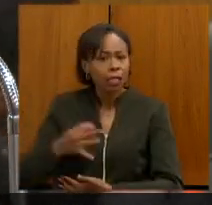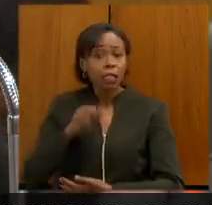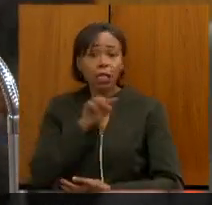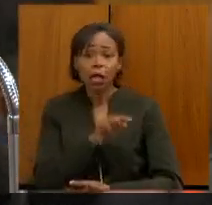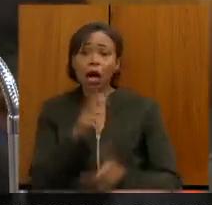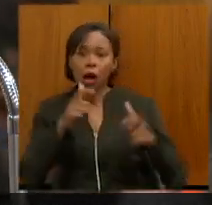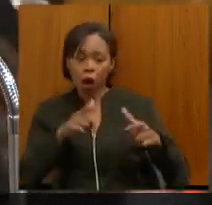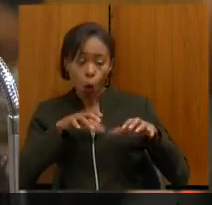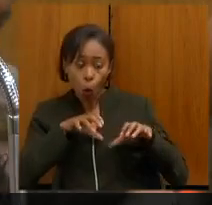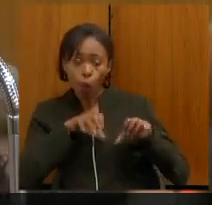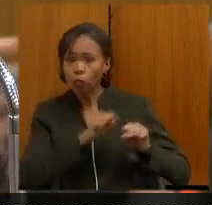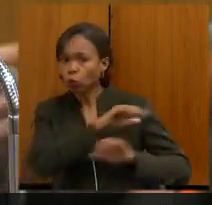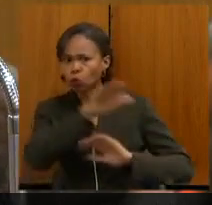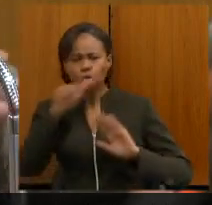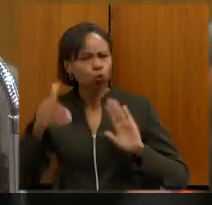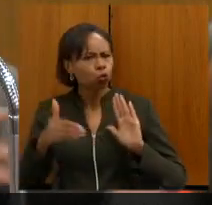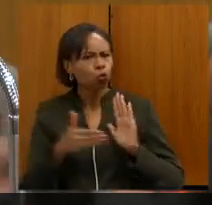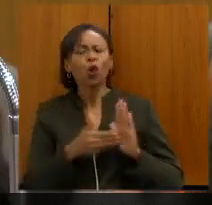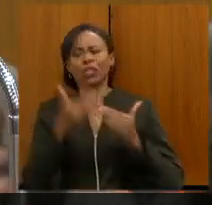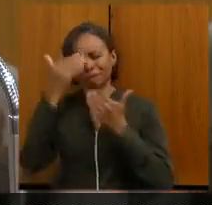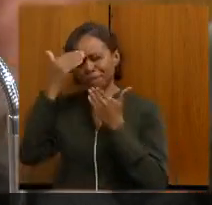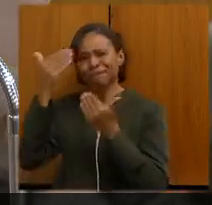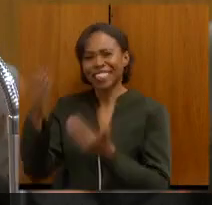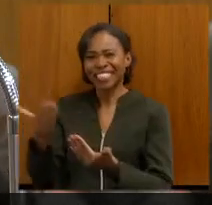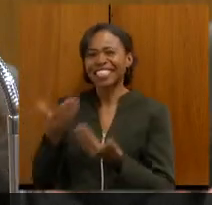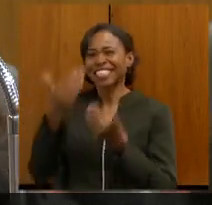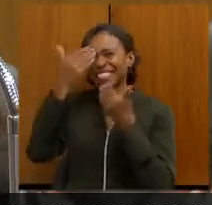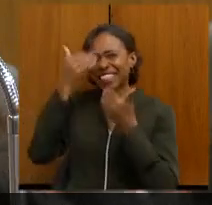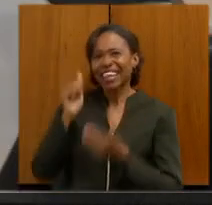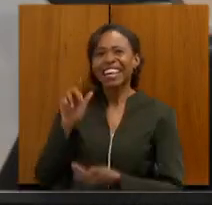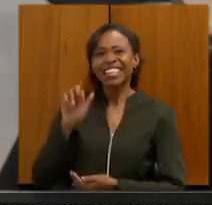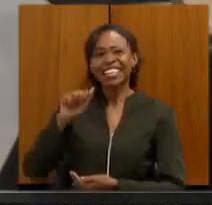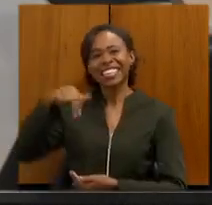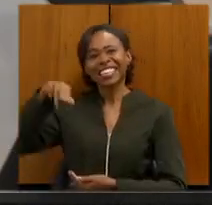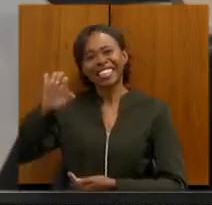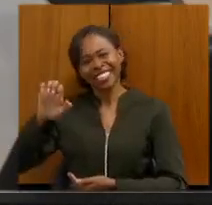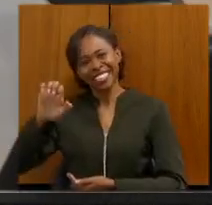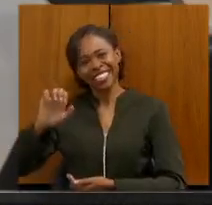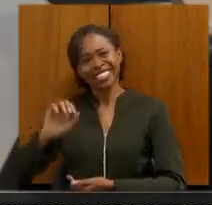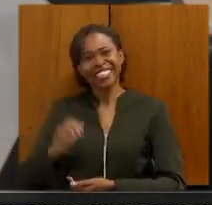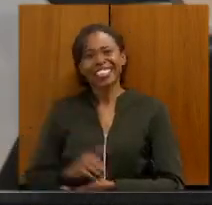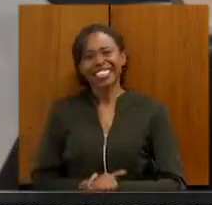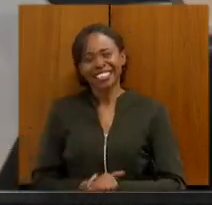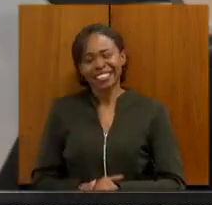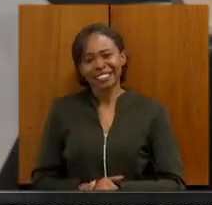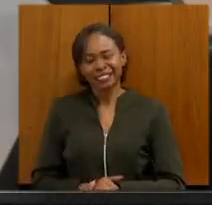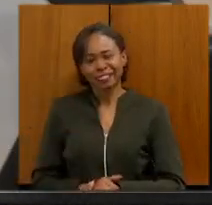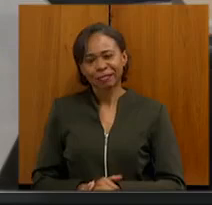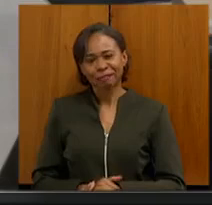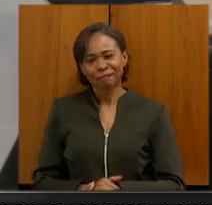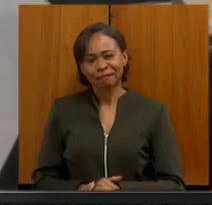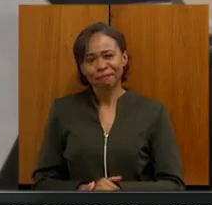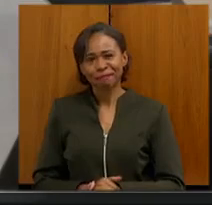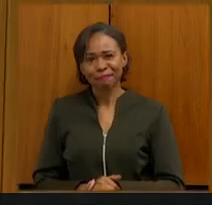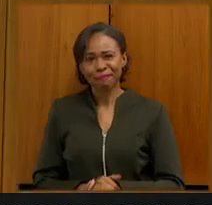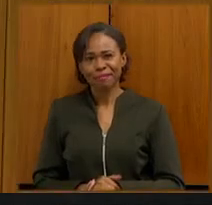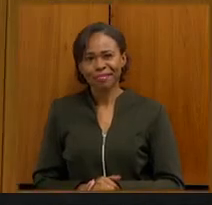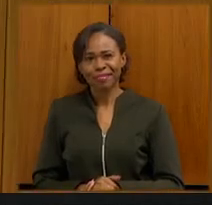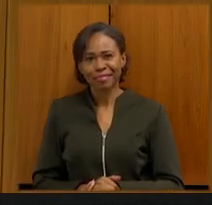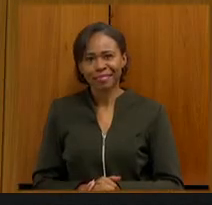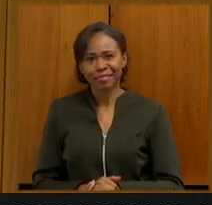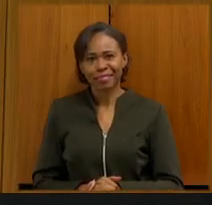da ocupação inteira tá todas as Obrigada Ariane ó Maria Eunice todo mundo